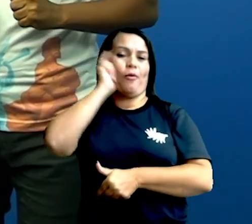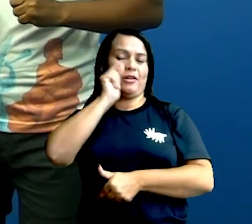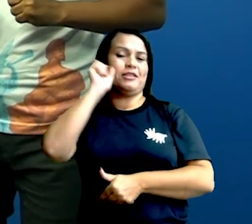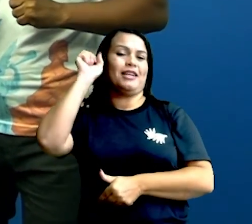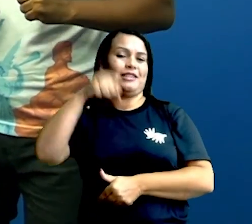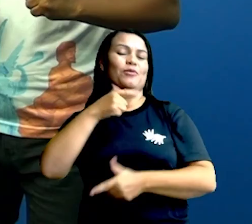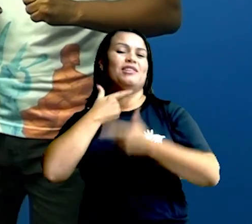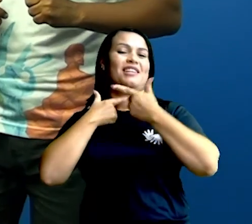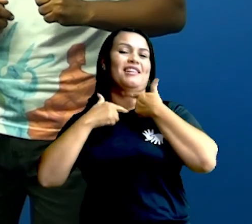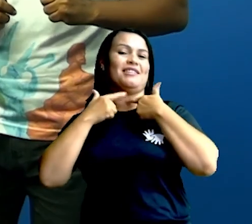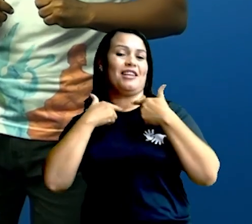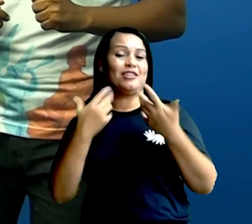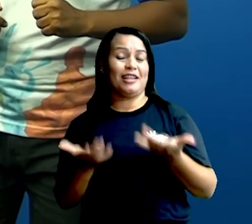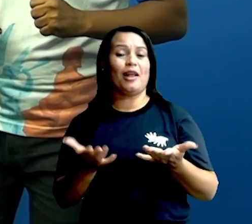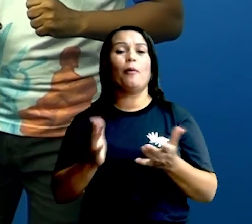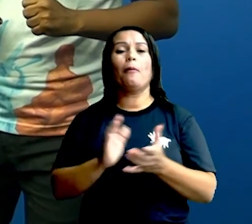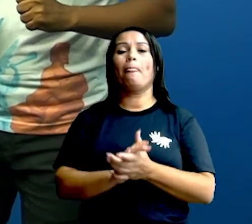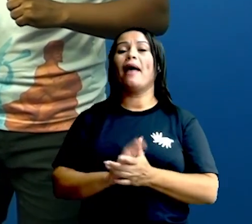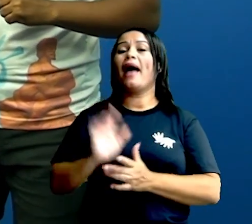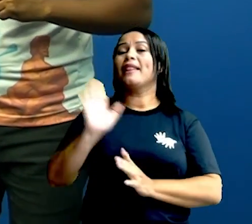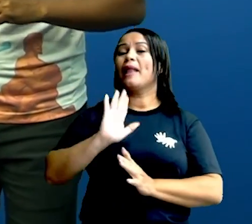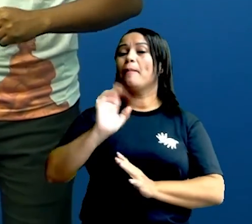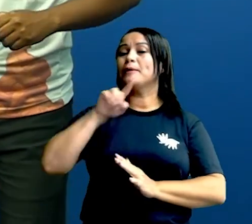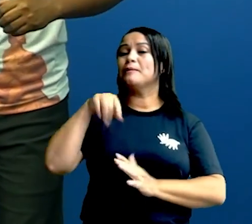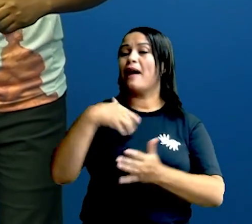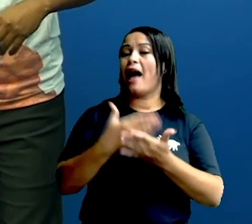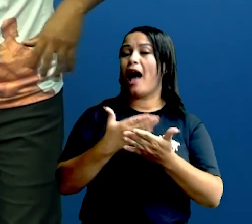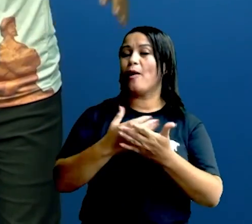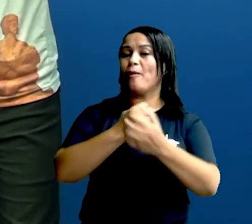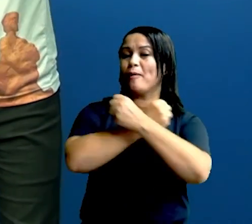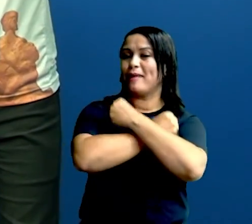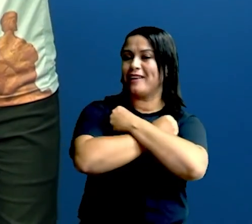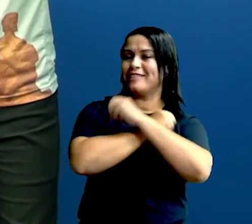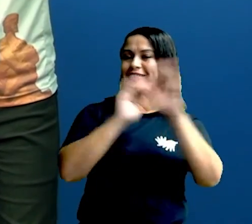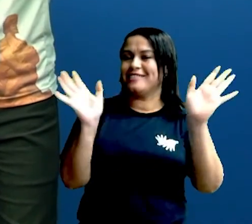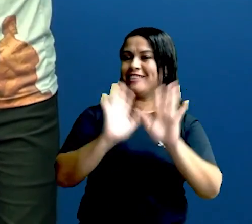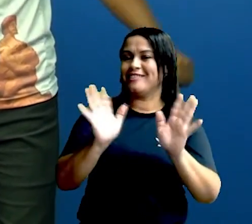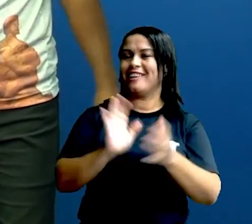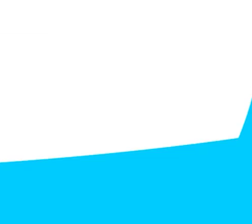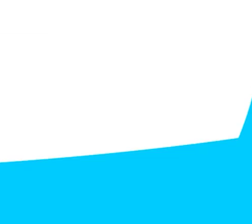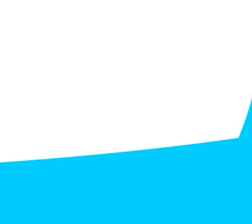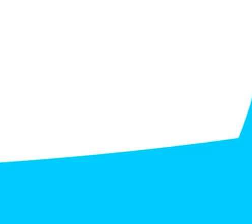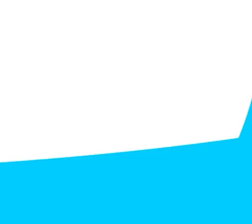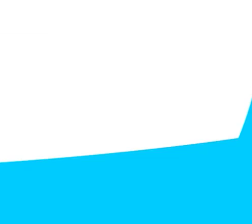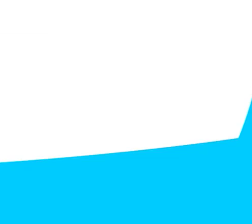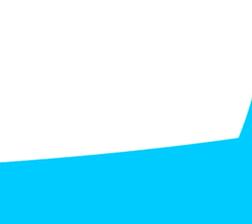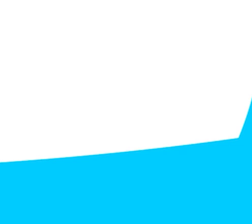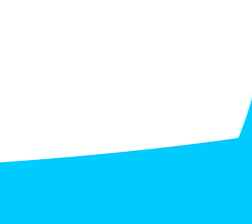conquistar o que se deseja. Então, pessoal, até a próxima aula. Um abraço. Tchau, tchau.